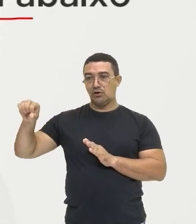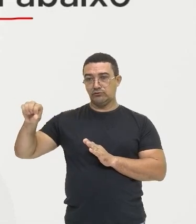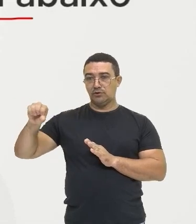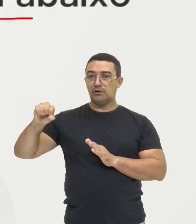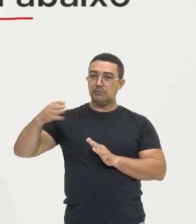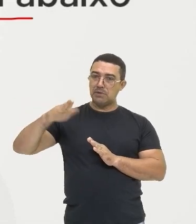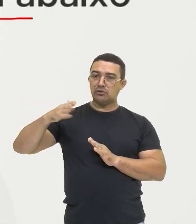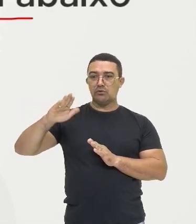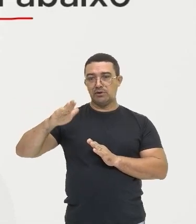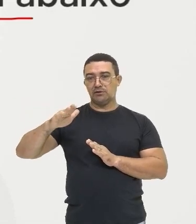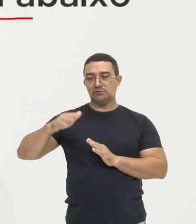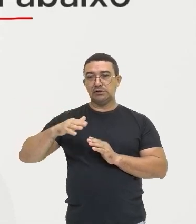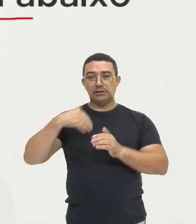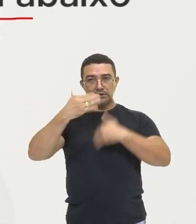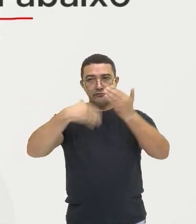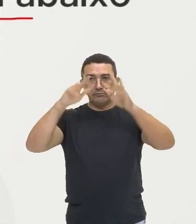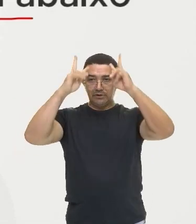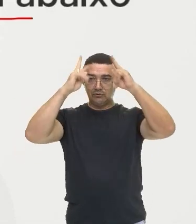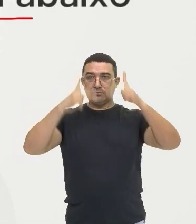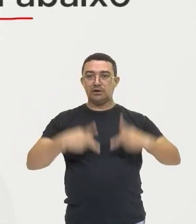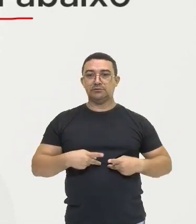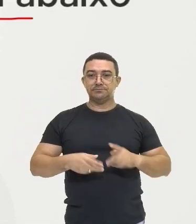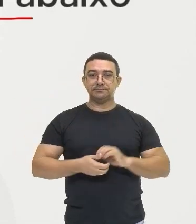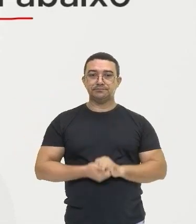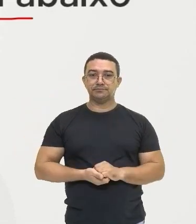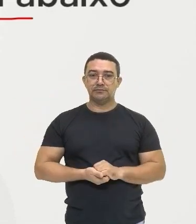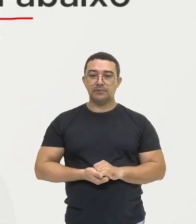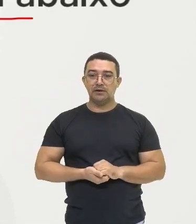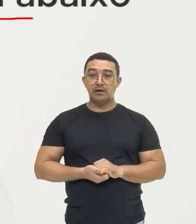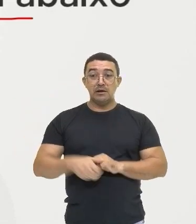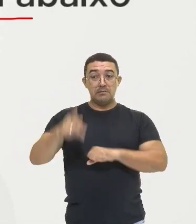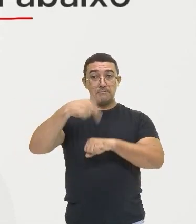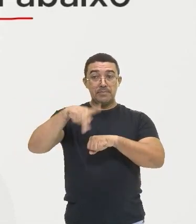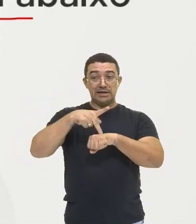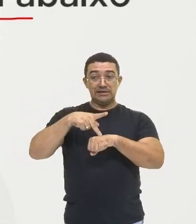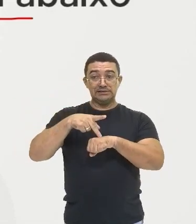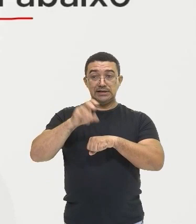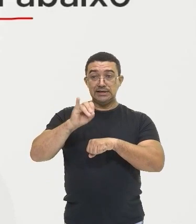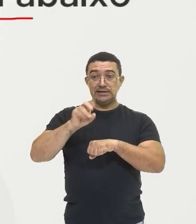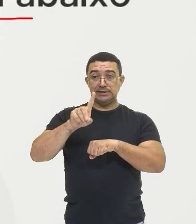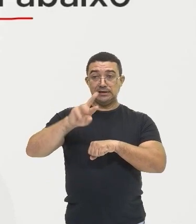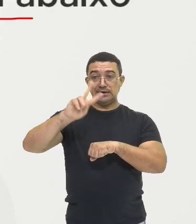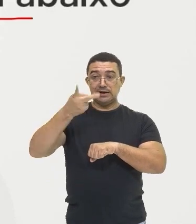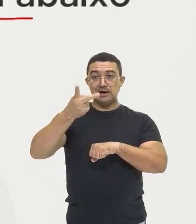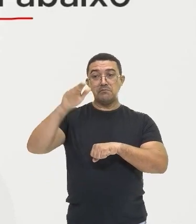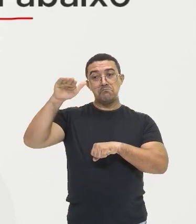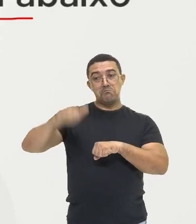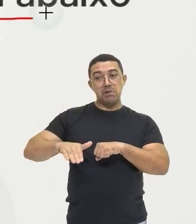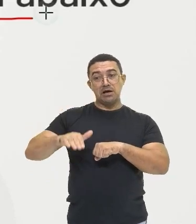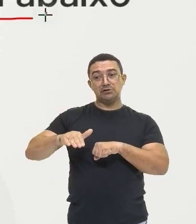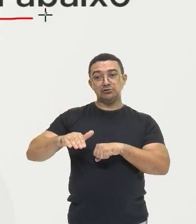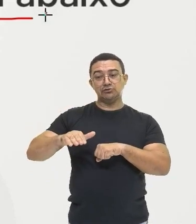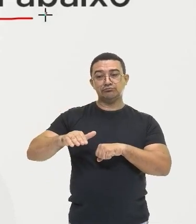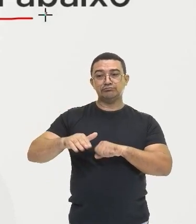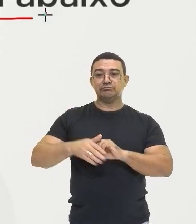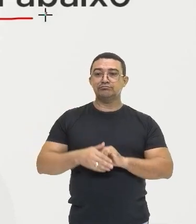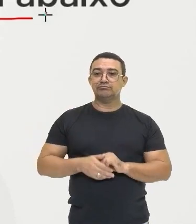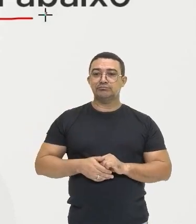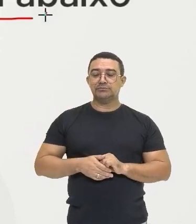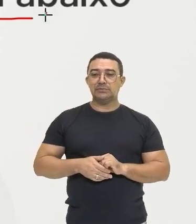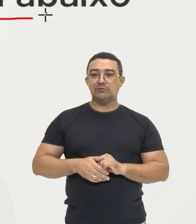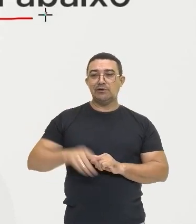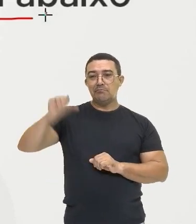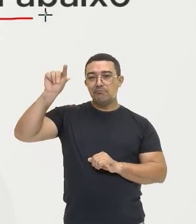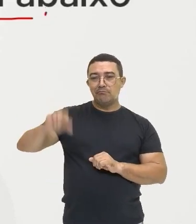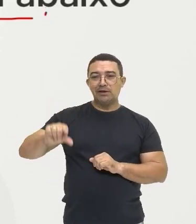0,699, tá? Eu vou repetir de novo. Países com IDH baixo, considerado baixo. O IDH é inferior, tá